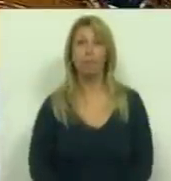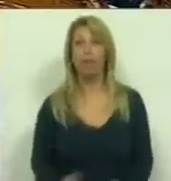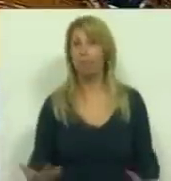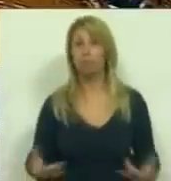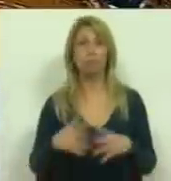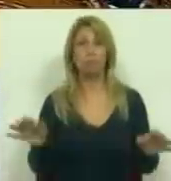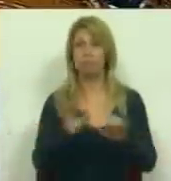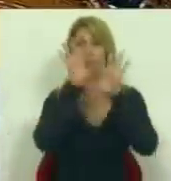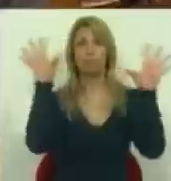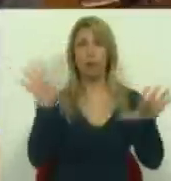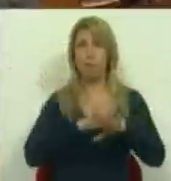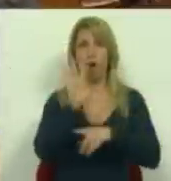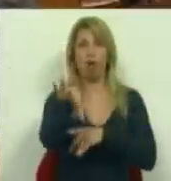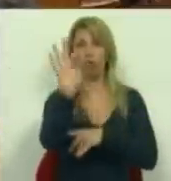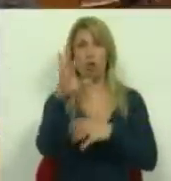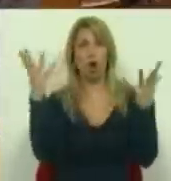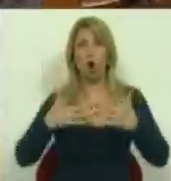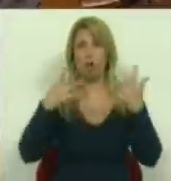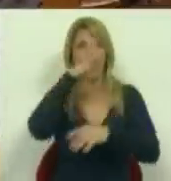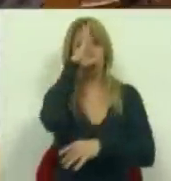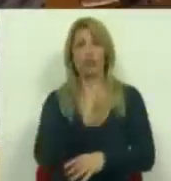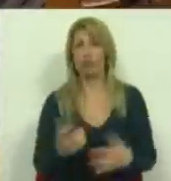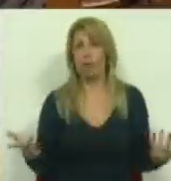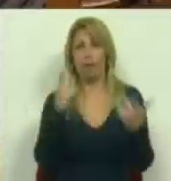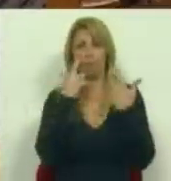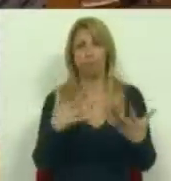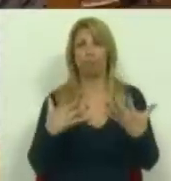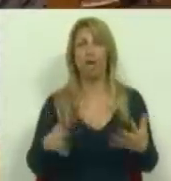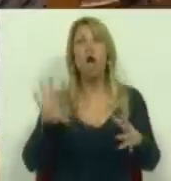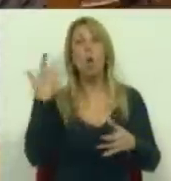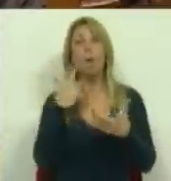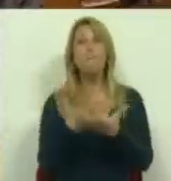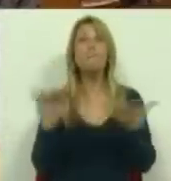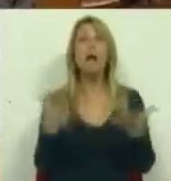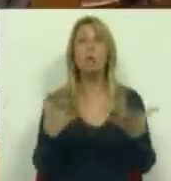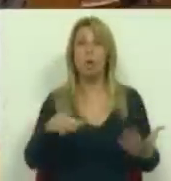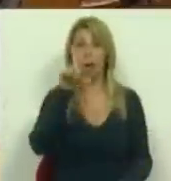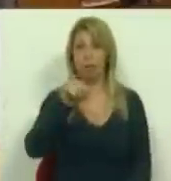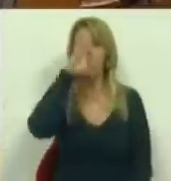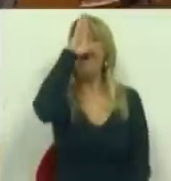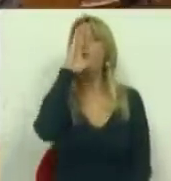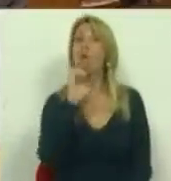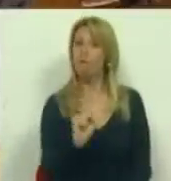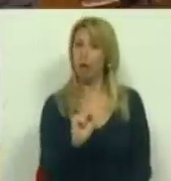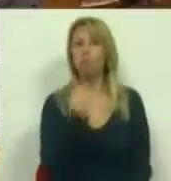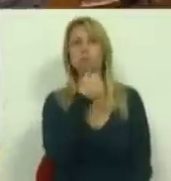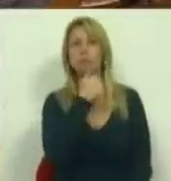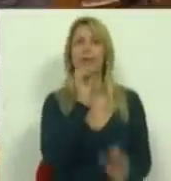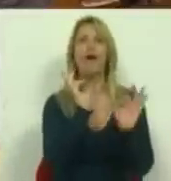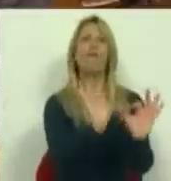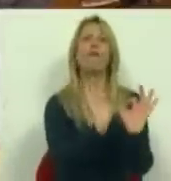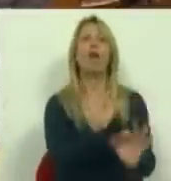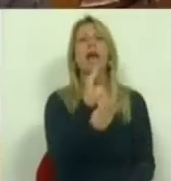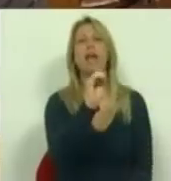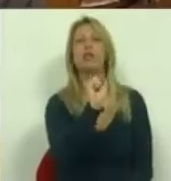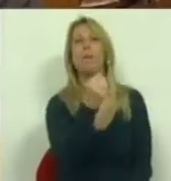ficou bem visível com as escolhas neste Orçamento de Estado, quando esta maioria e o Governo decidiu favorecer as